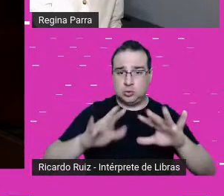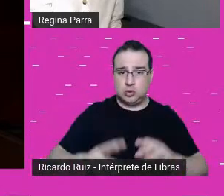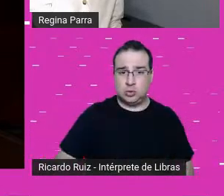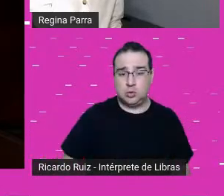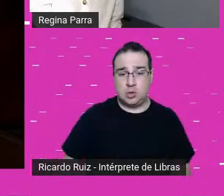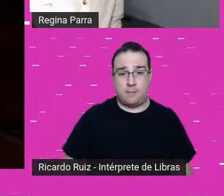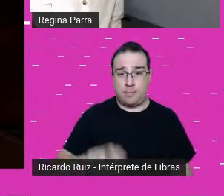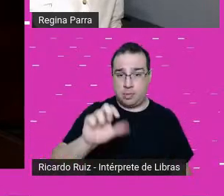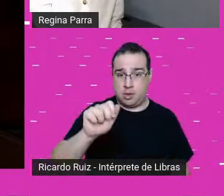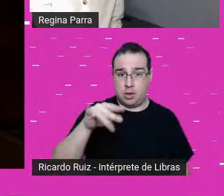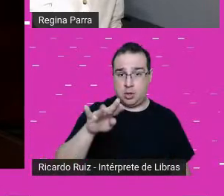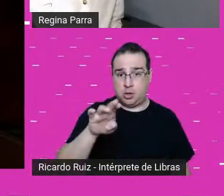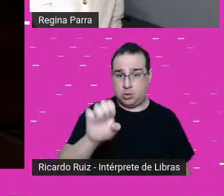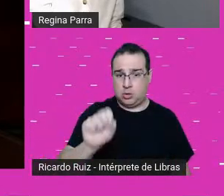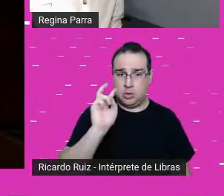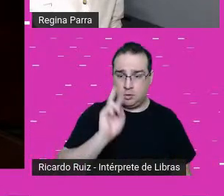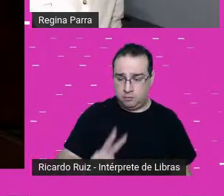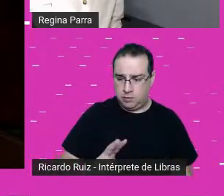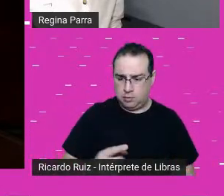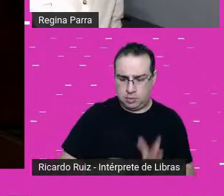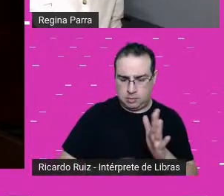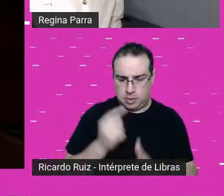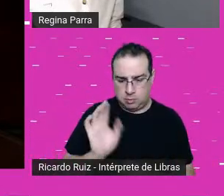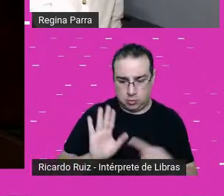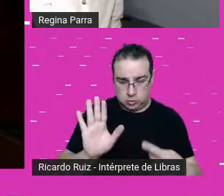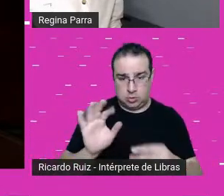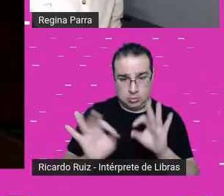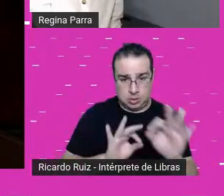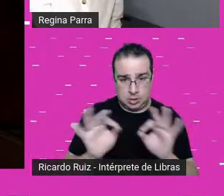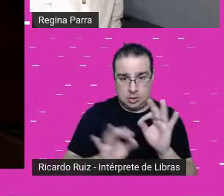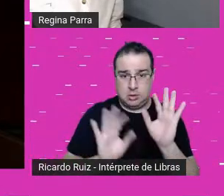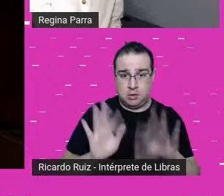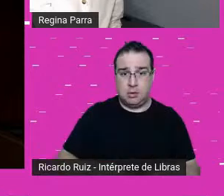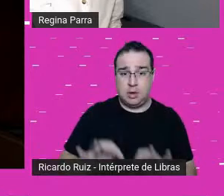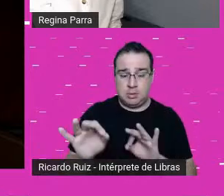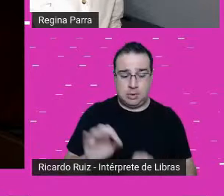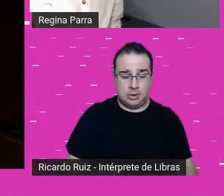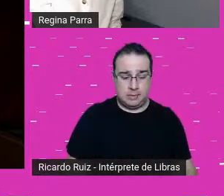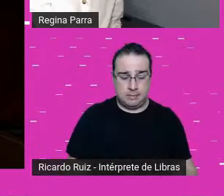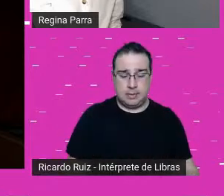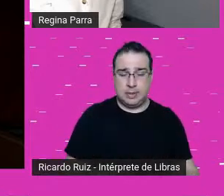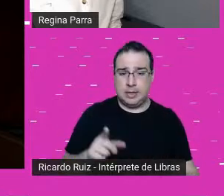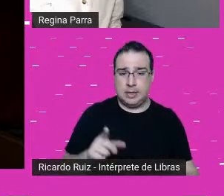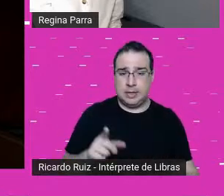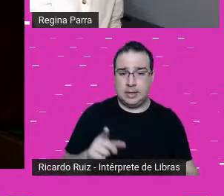o primeiro protótipo do que eu desenvolvi para esse figurino, ele